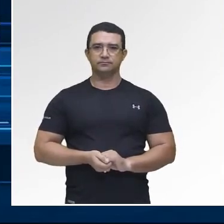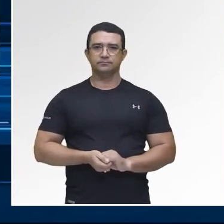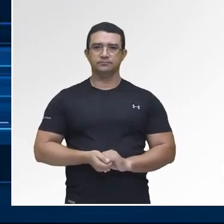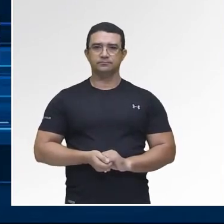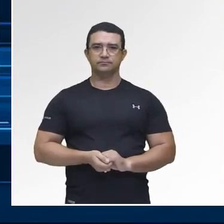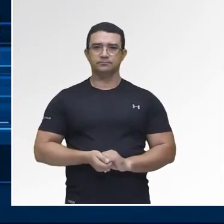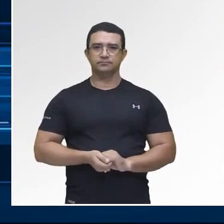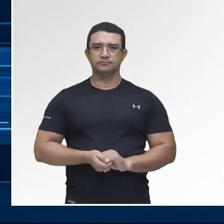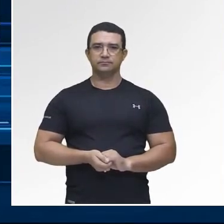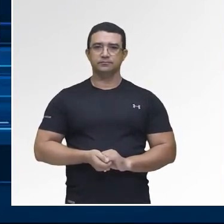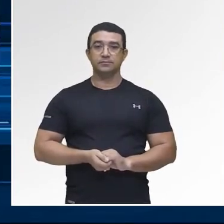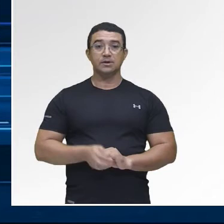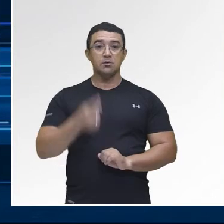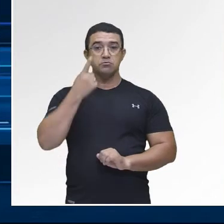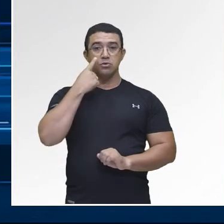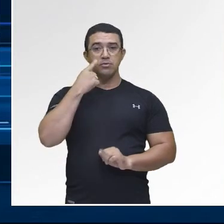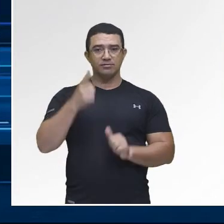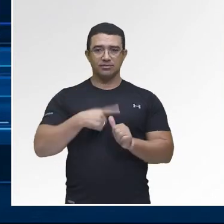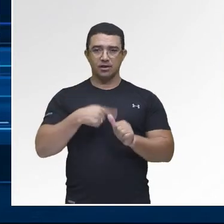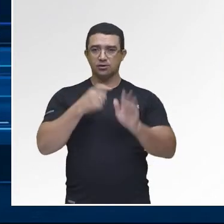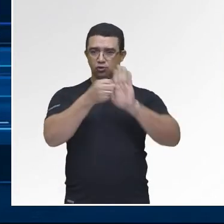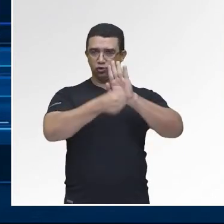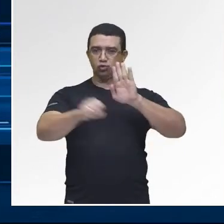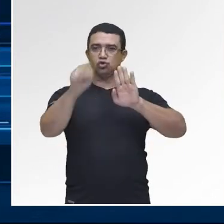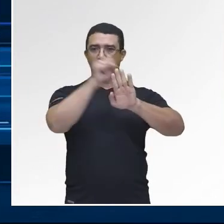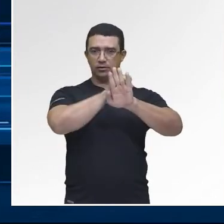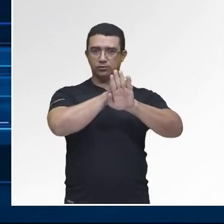Primeiro ali, ó, gente. Então, nós já temos o sujeito,